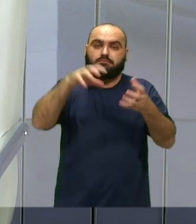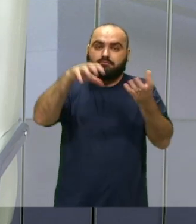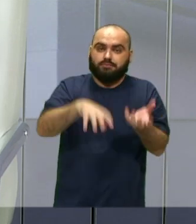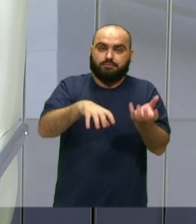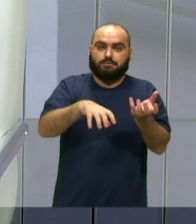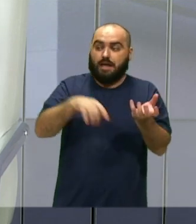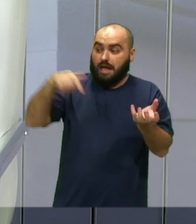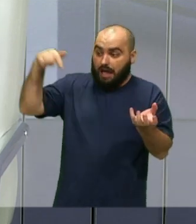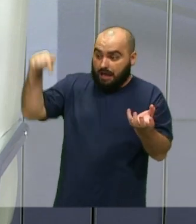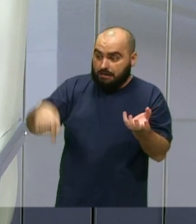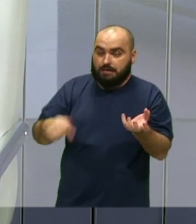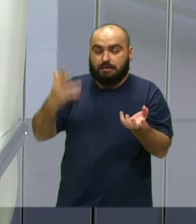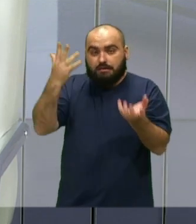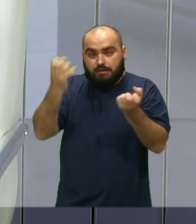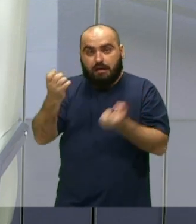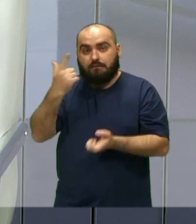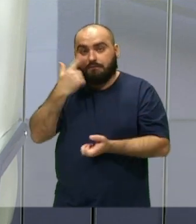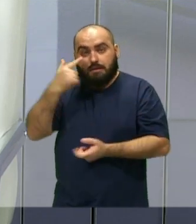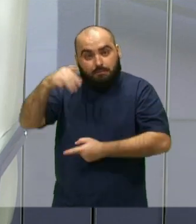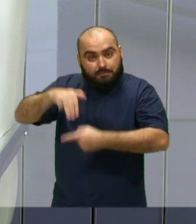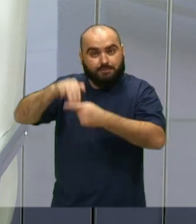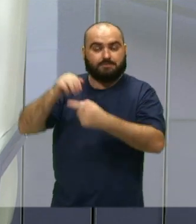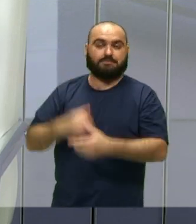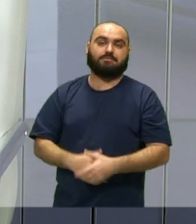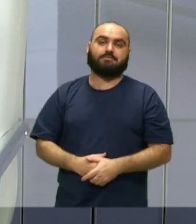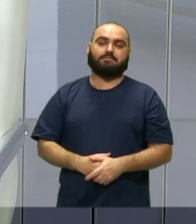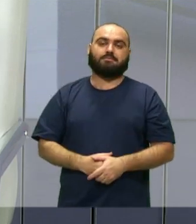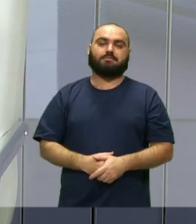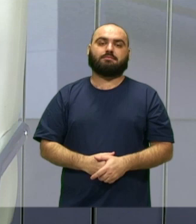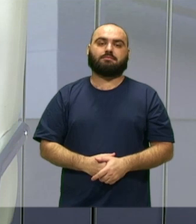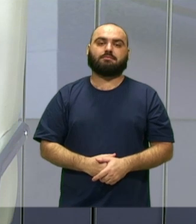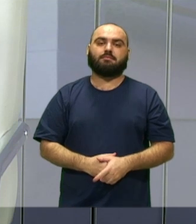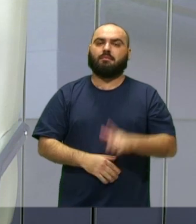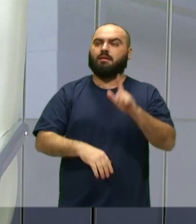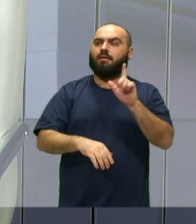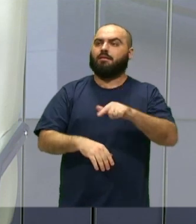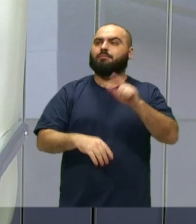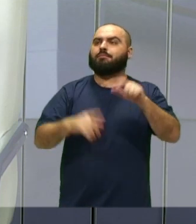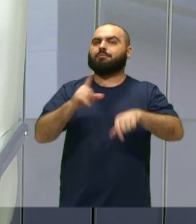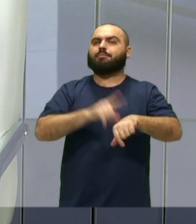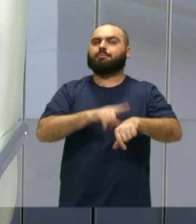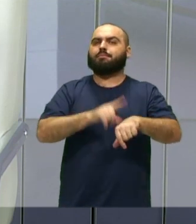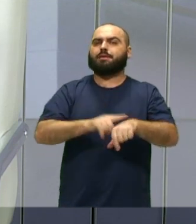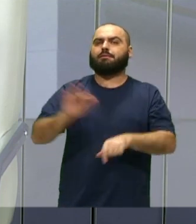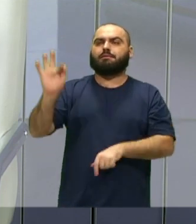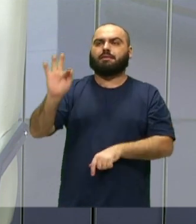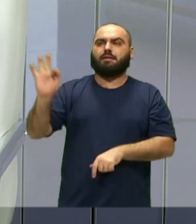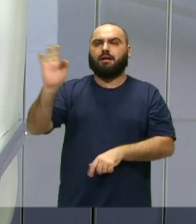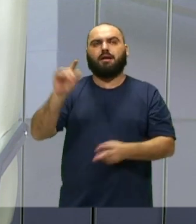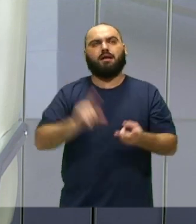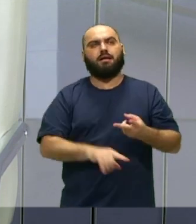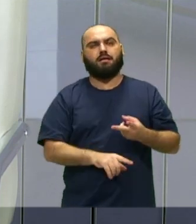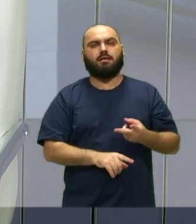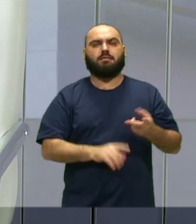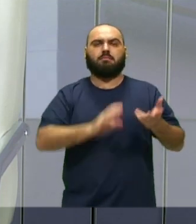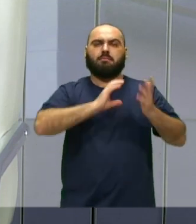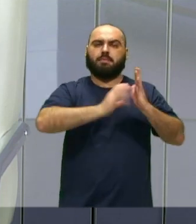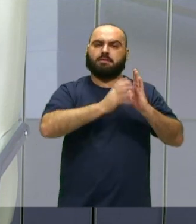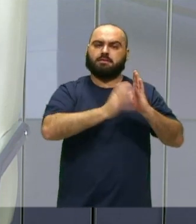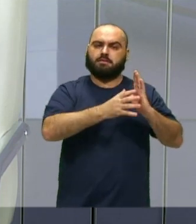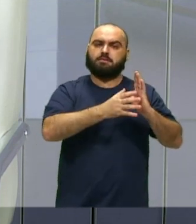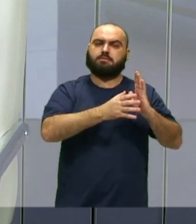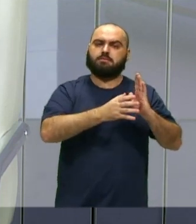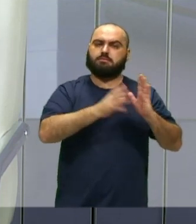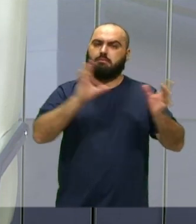nós aqui queremos ver a composição municipal. Nós estamos naquela fase de federar ou, de repente, de partidos